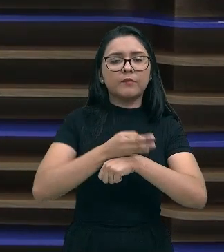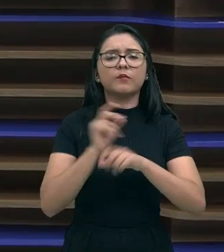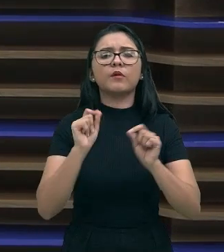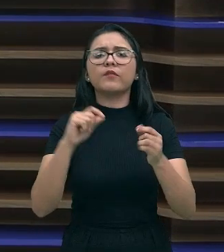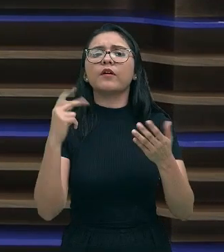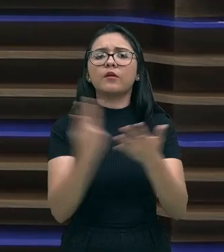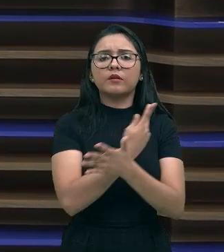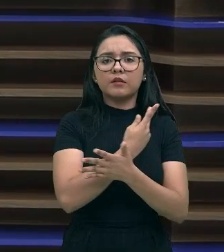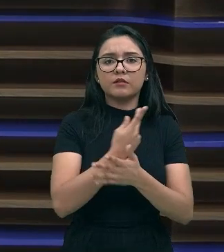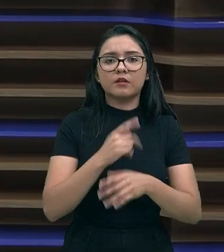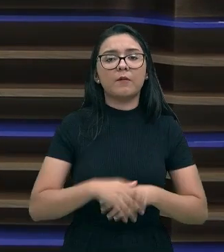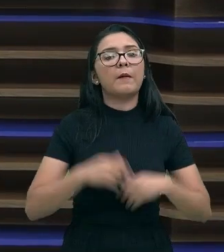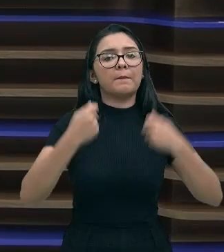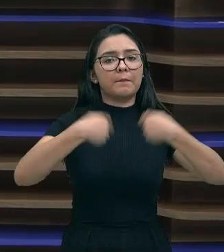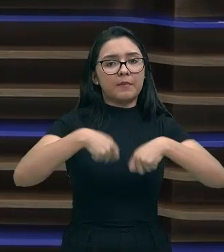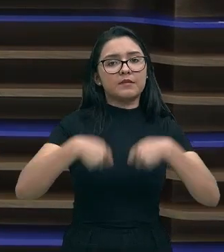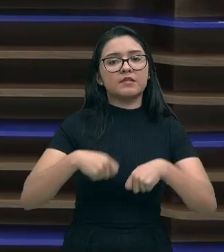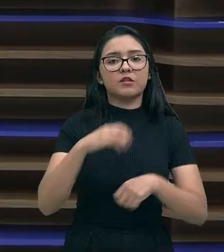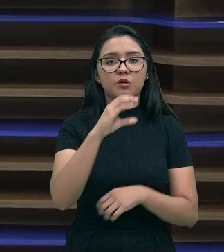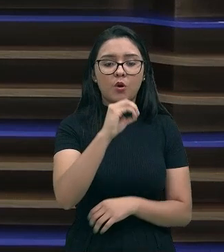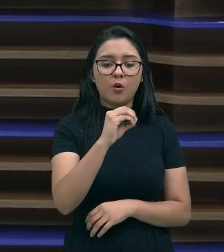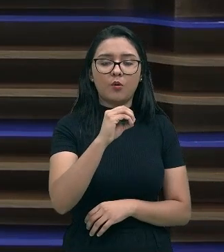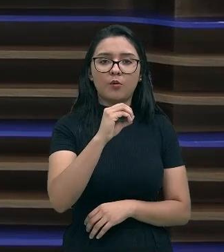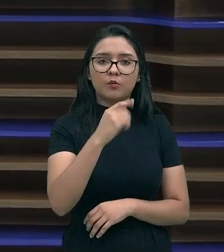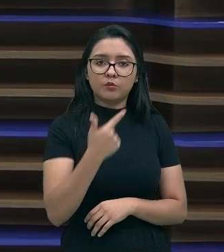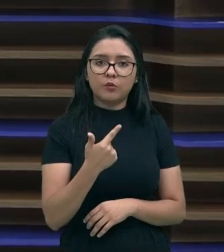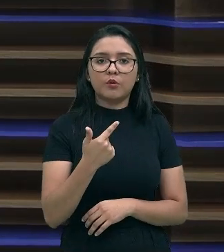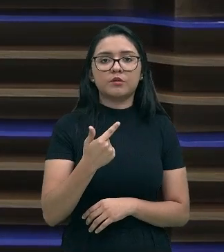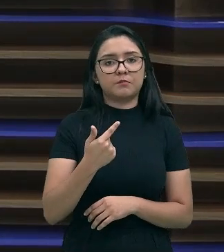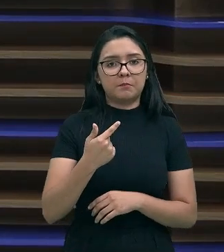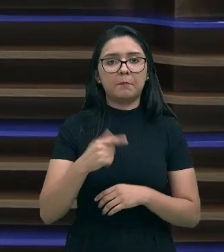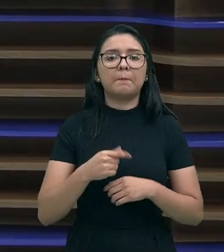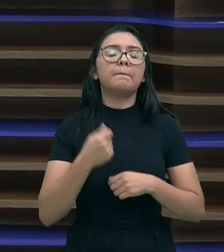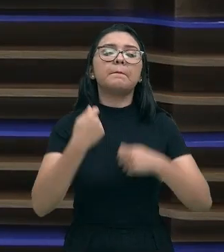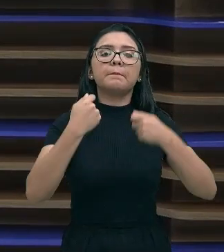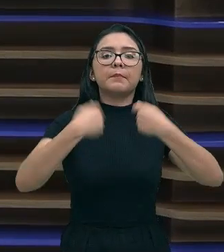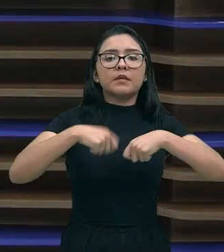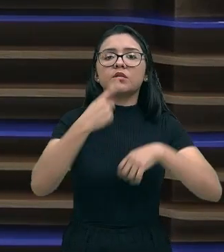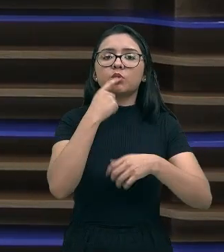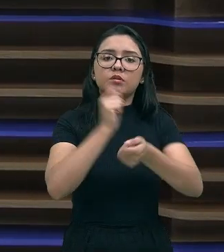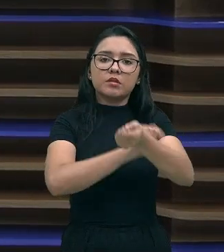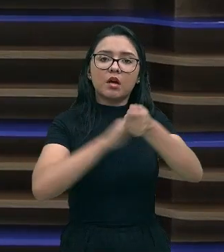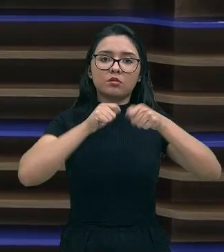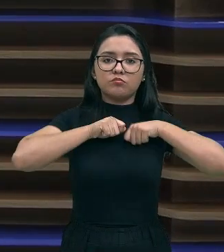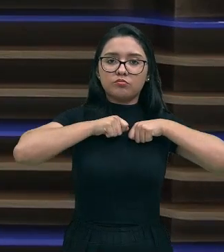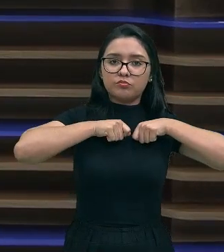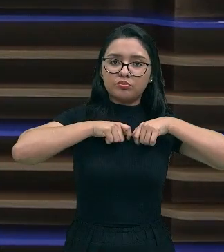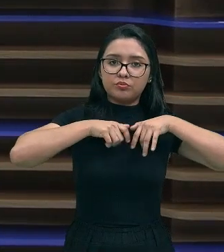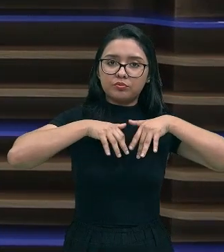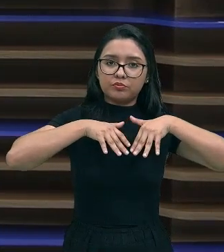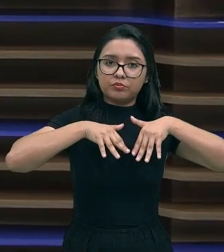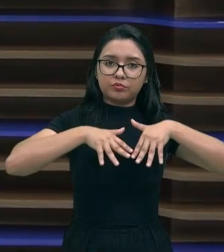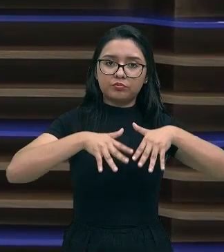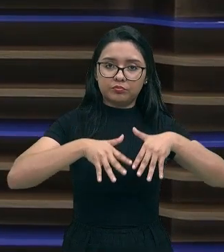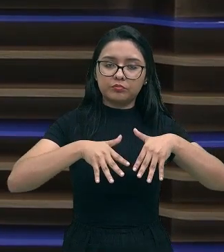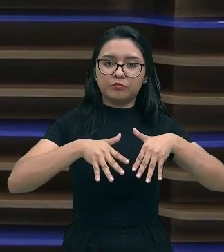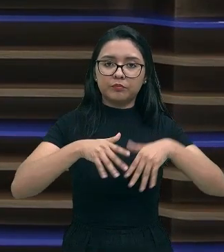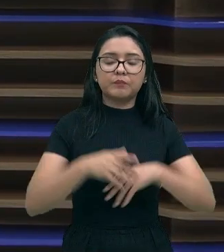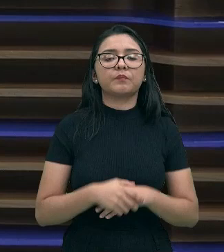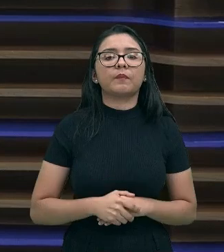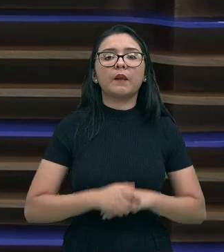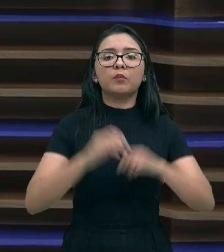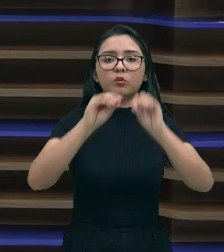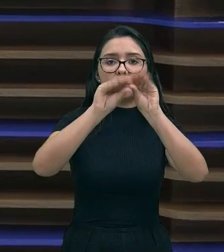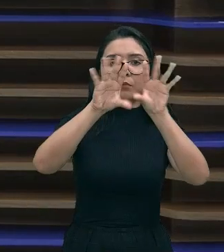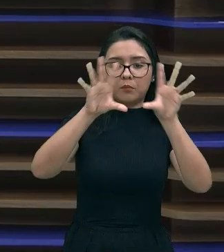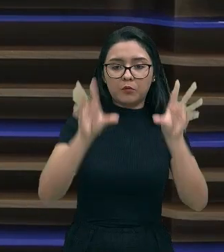vai precisar ser oxigenado. Ele precisa ser mandado para os pulmões, né? Então ele chega no coração, né? Pelo lado direito